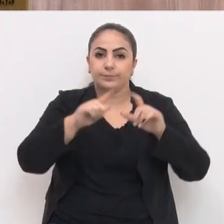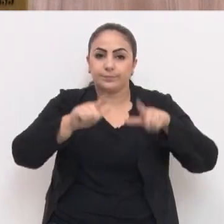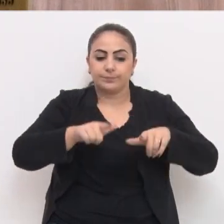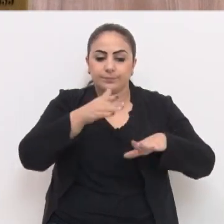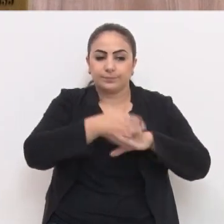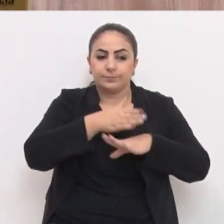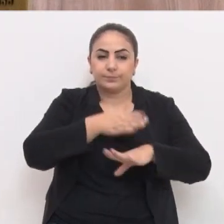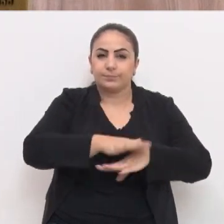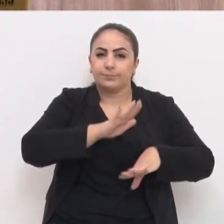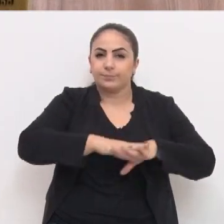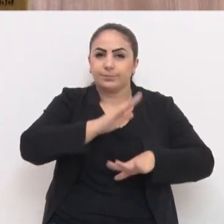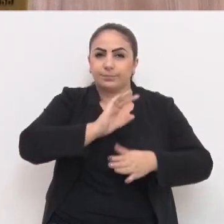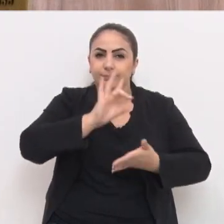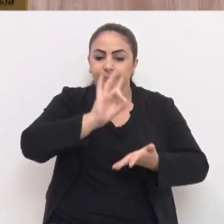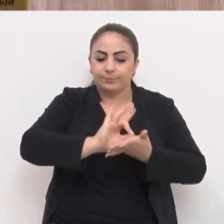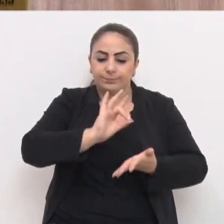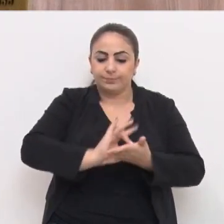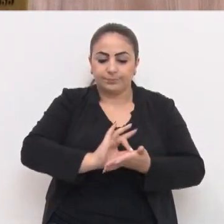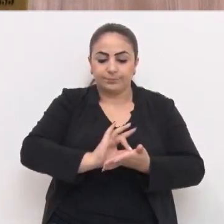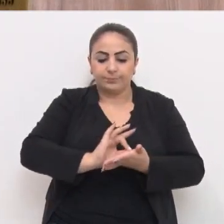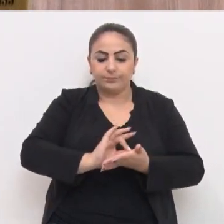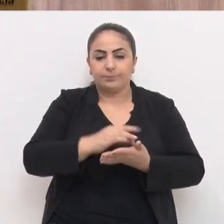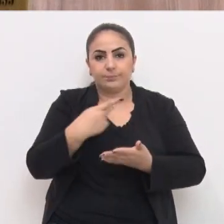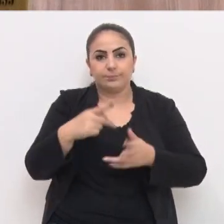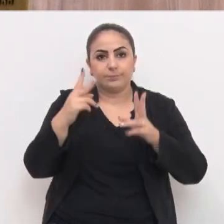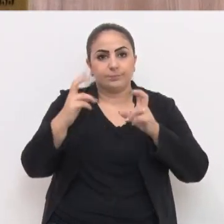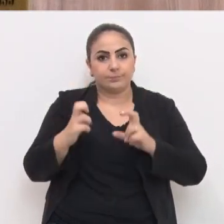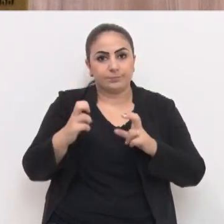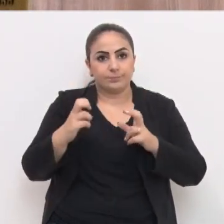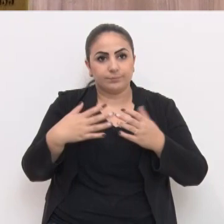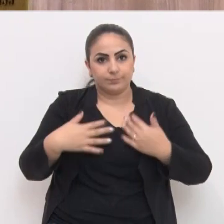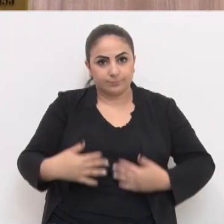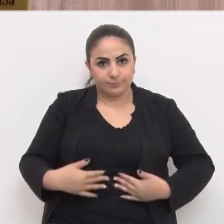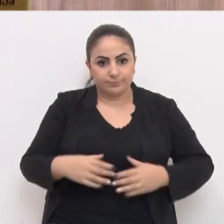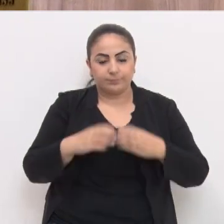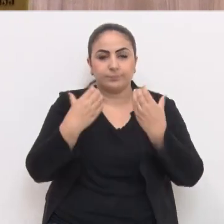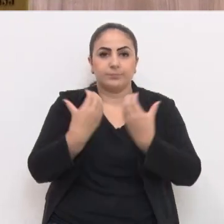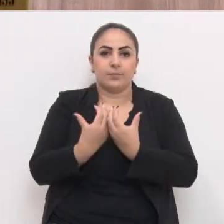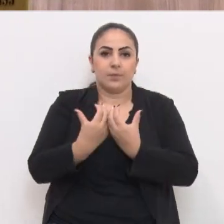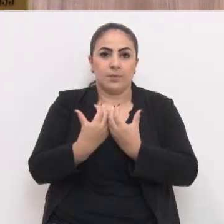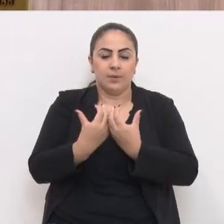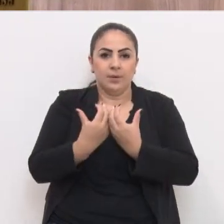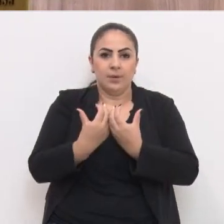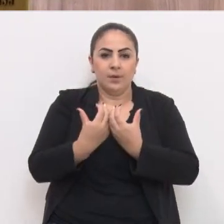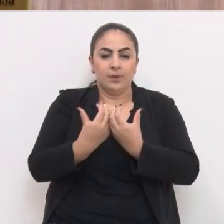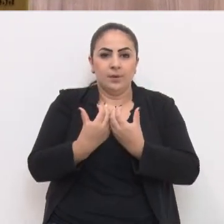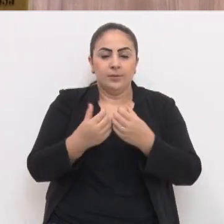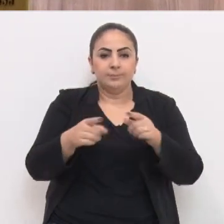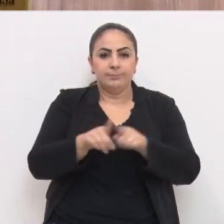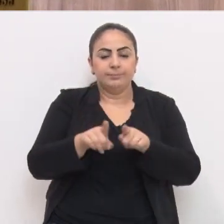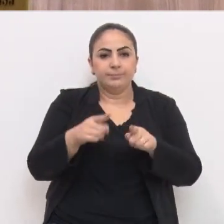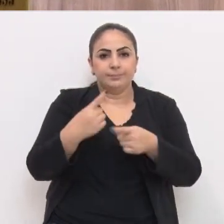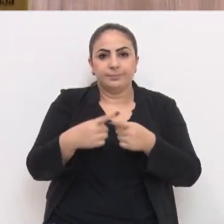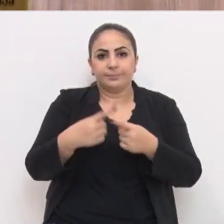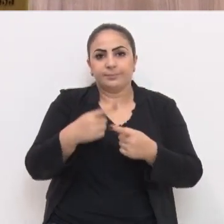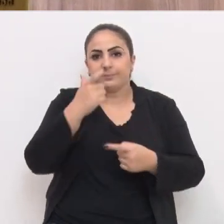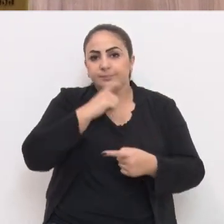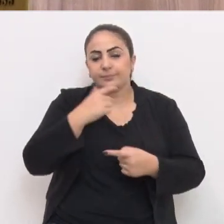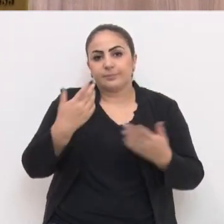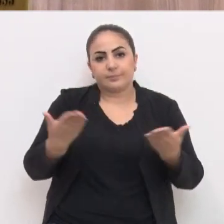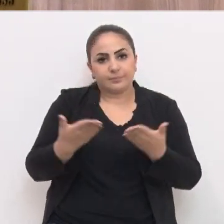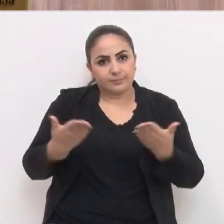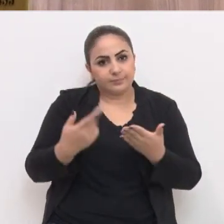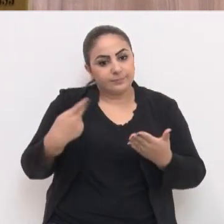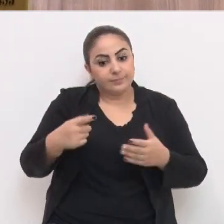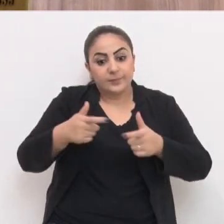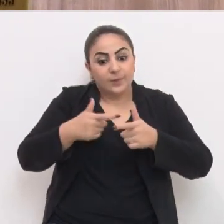ter uma participação mais efetiva na questão física das comunidades terapêuticas, que eu acho que essa é a questão